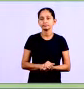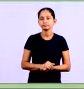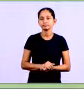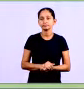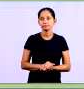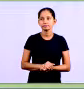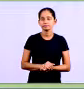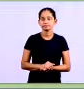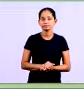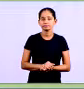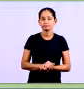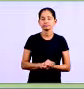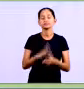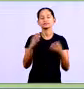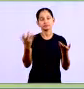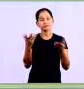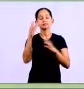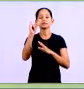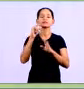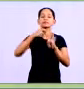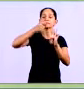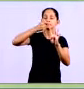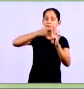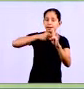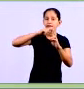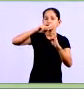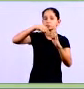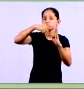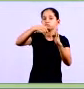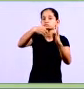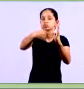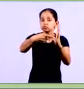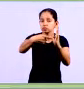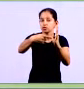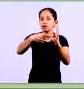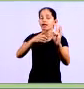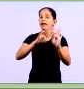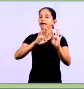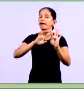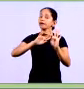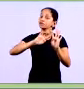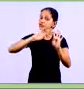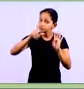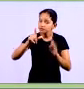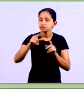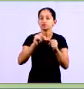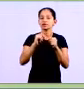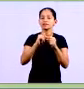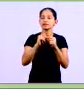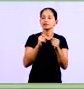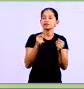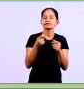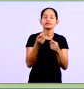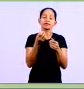Se for a prazo, eu tenho a conta, contas a